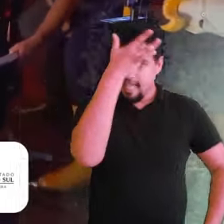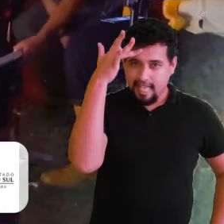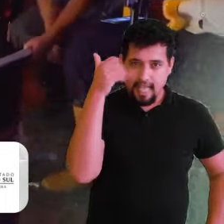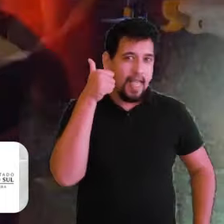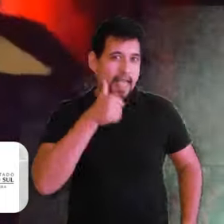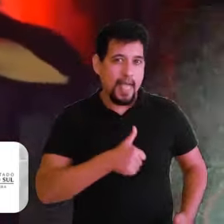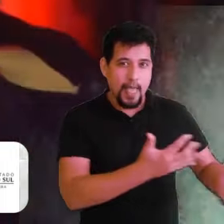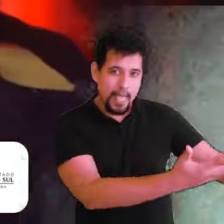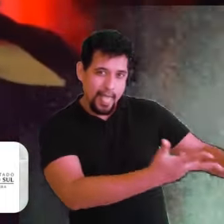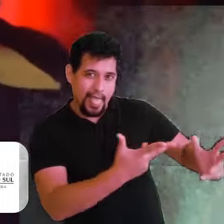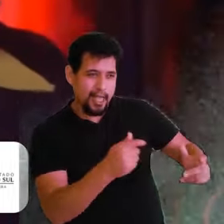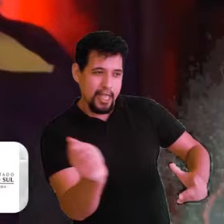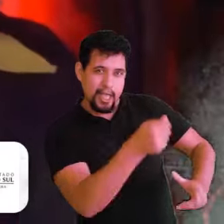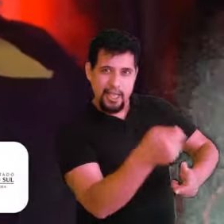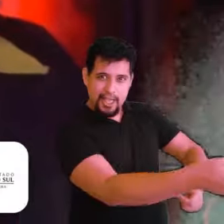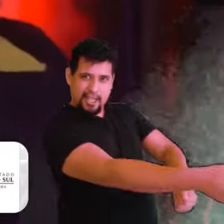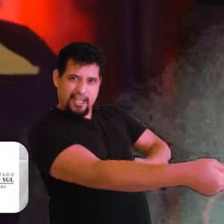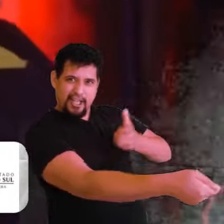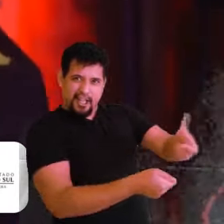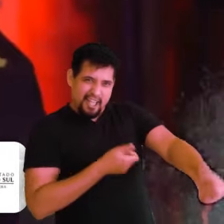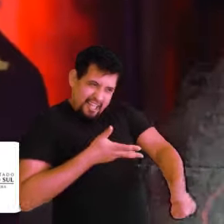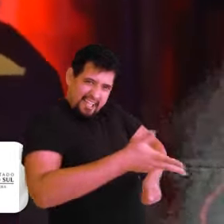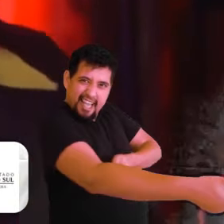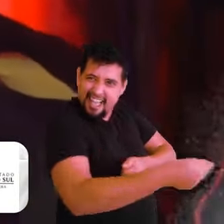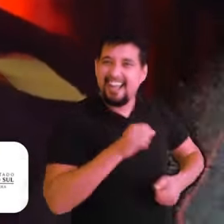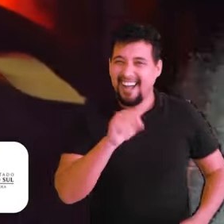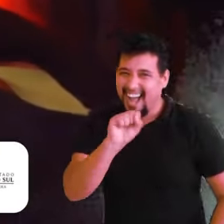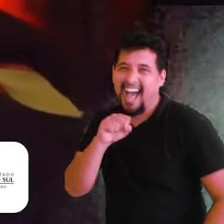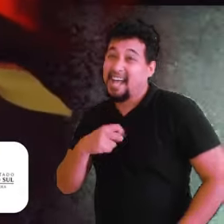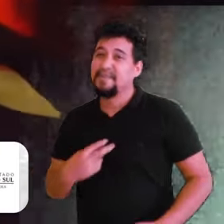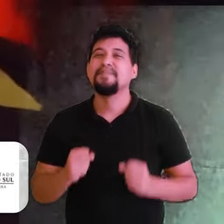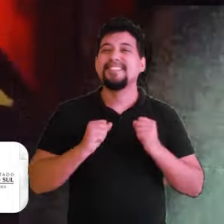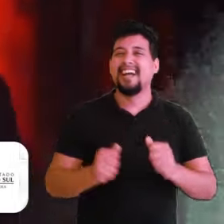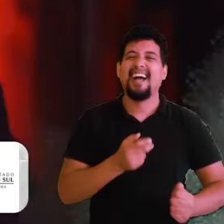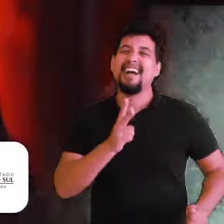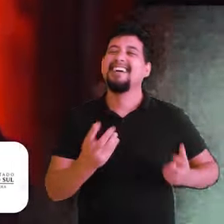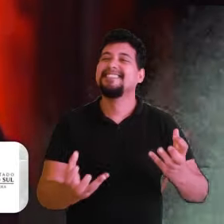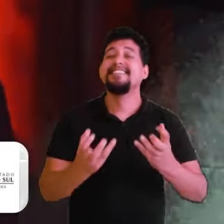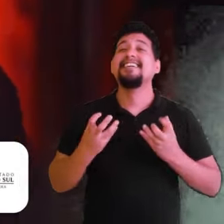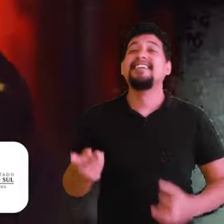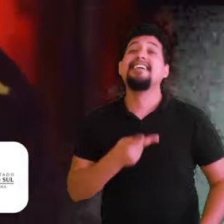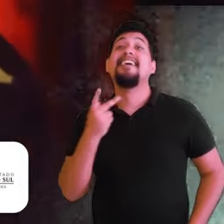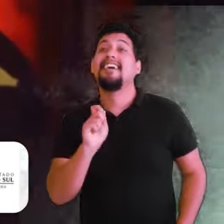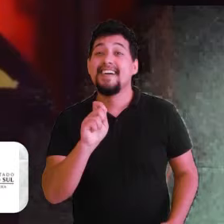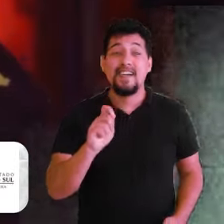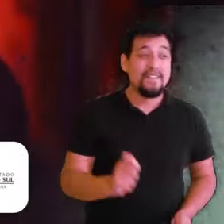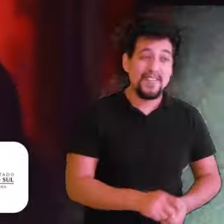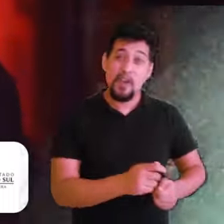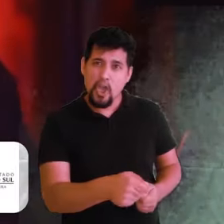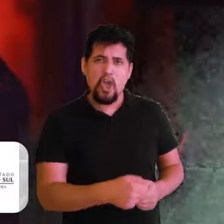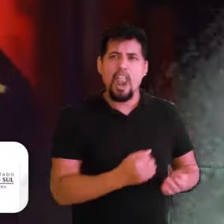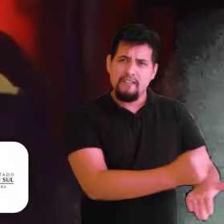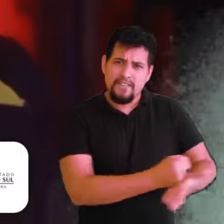comigo. Ah, se eu pudesse fazer o que eu sempre digo, eu levava essa mulherada